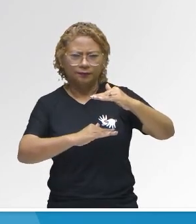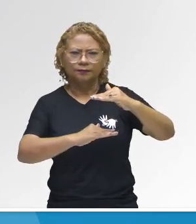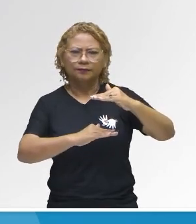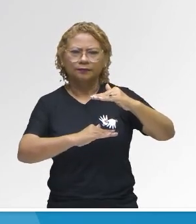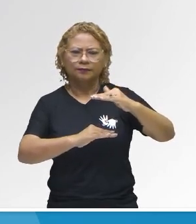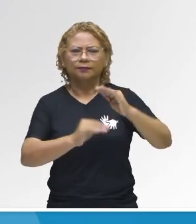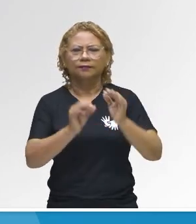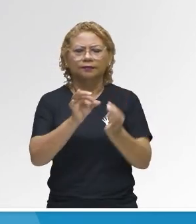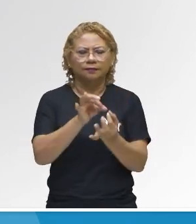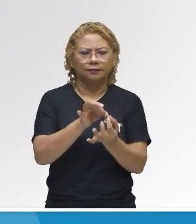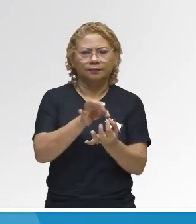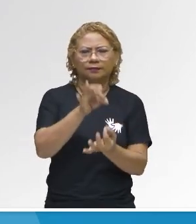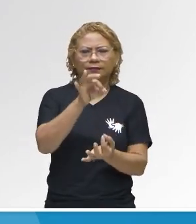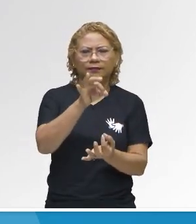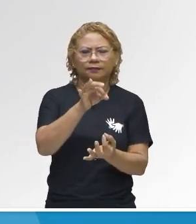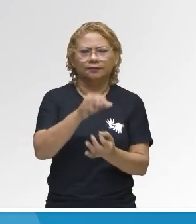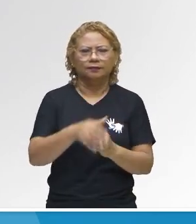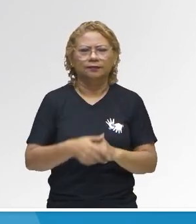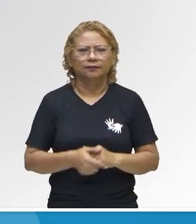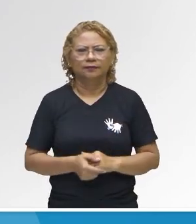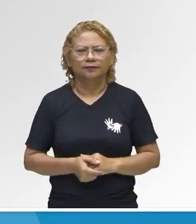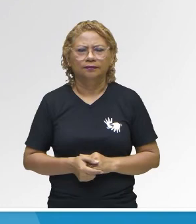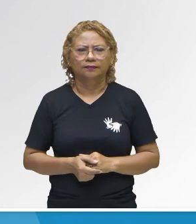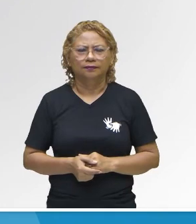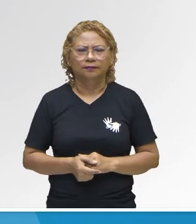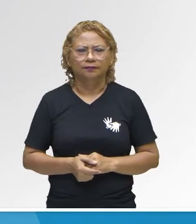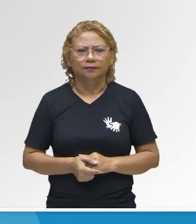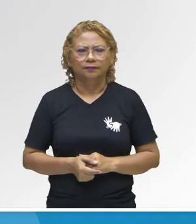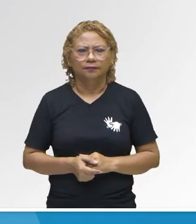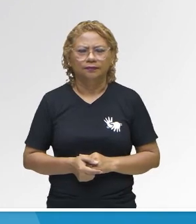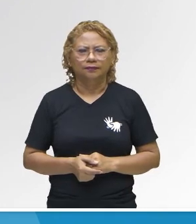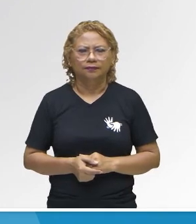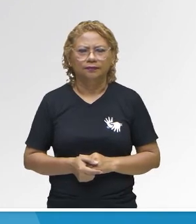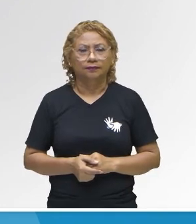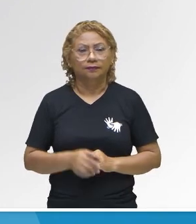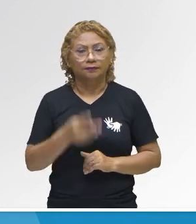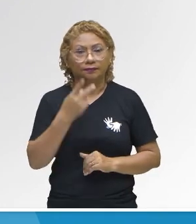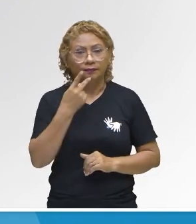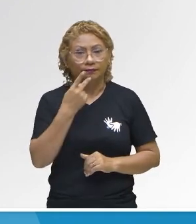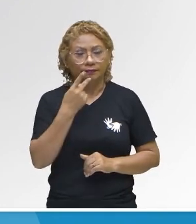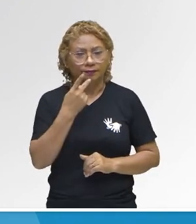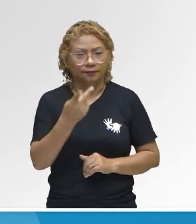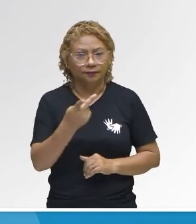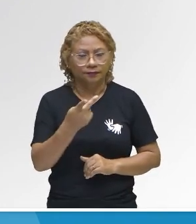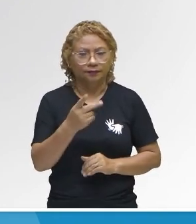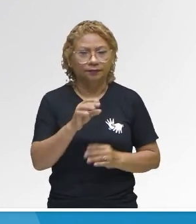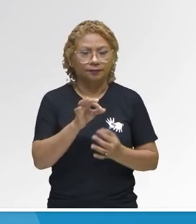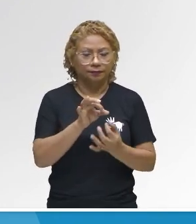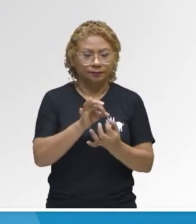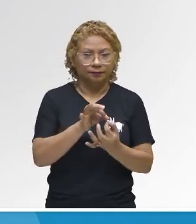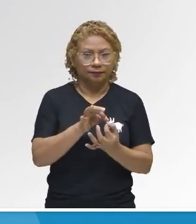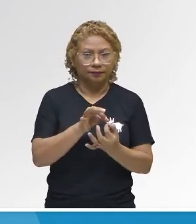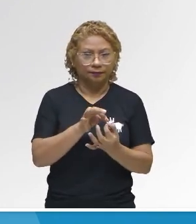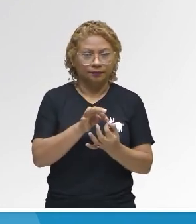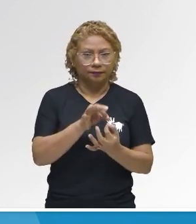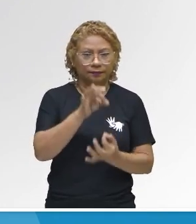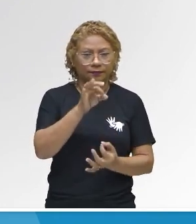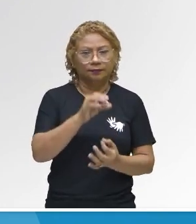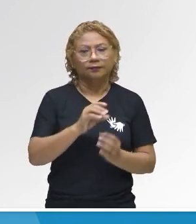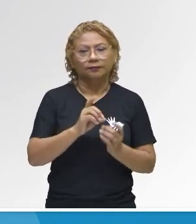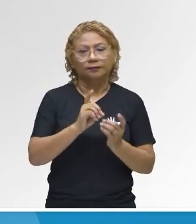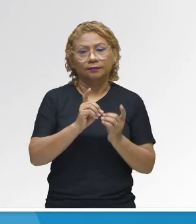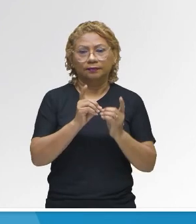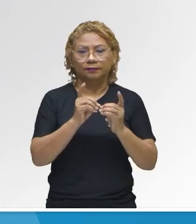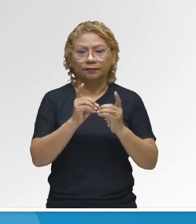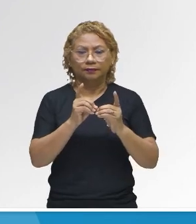É assim, ó. Ele está afirmando que essa distância entre esses dois planos, então a distância entre esses